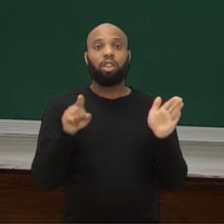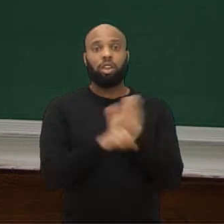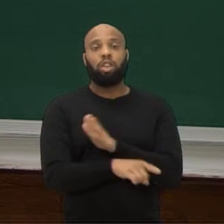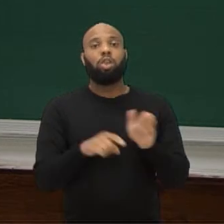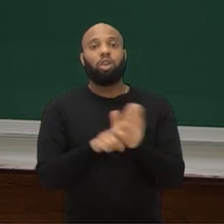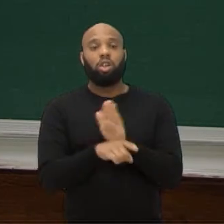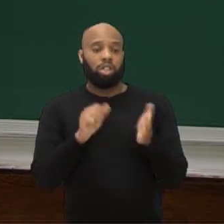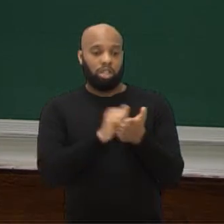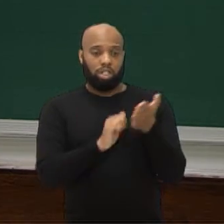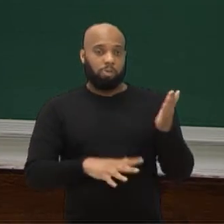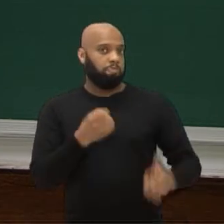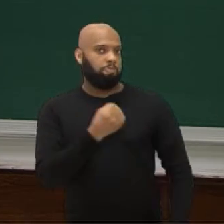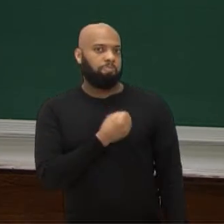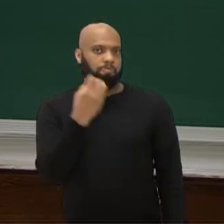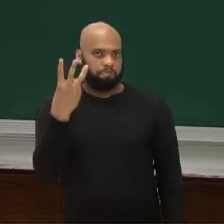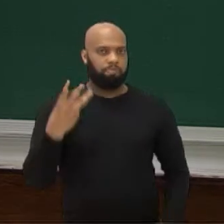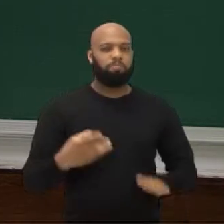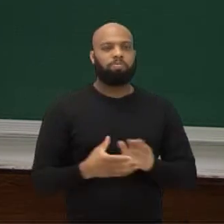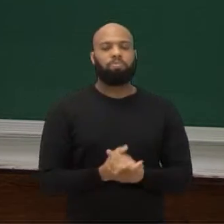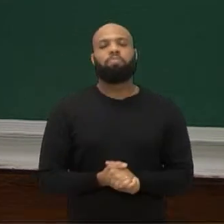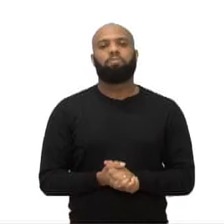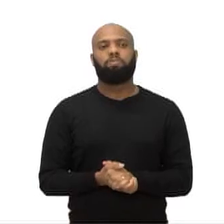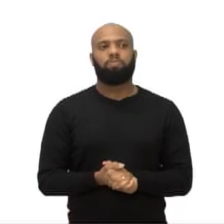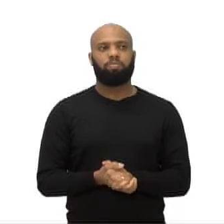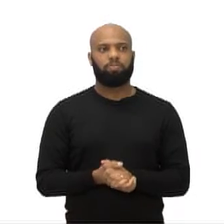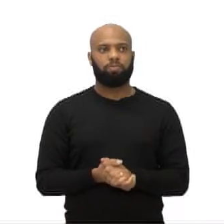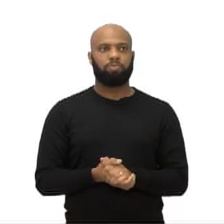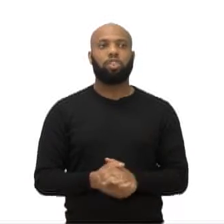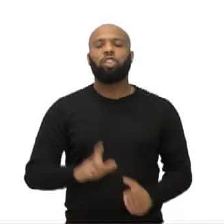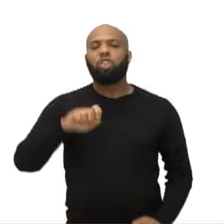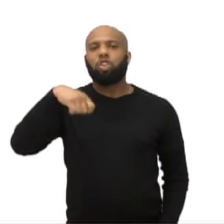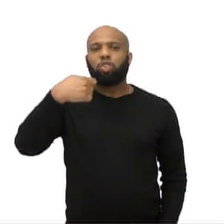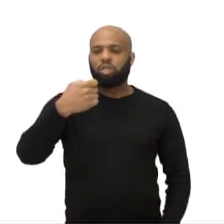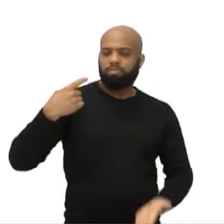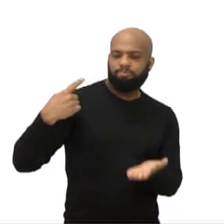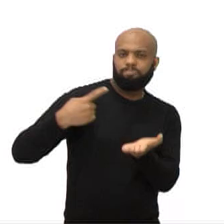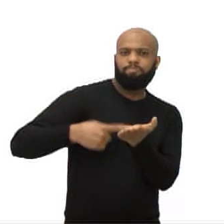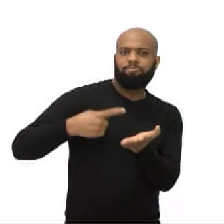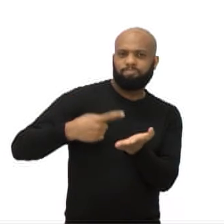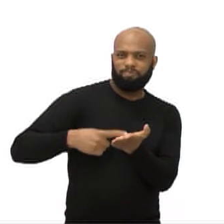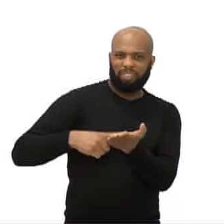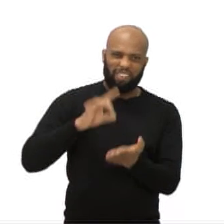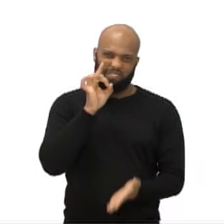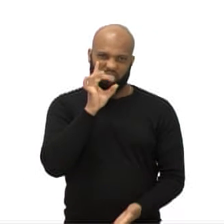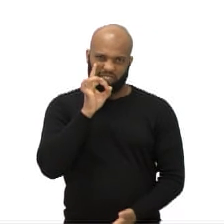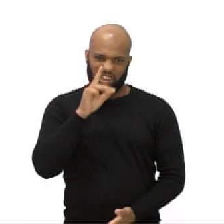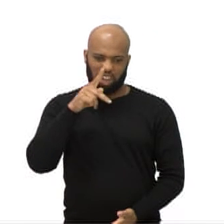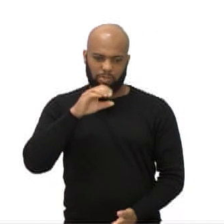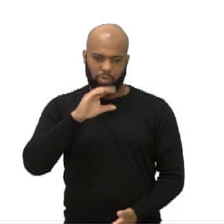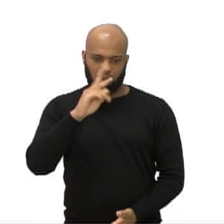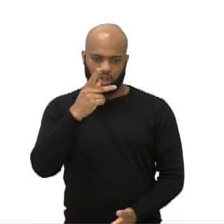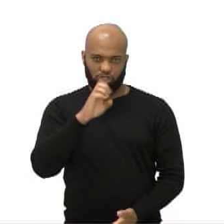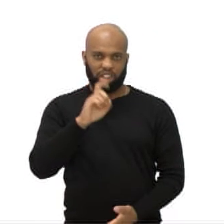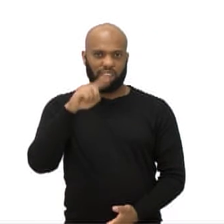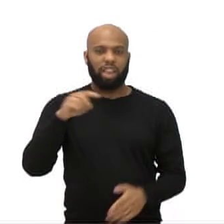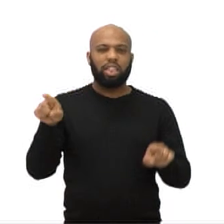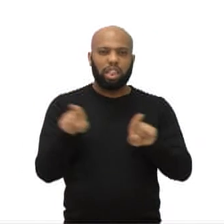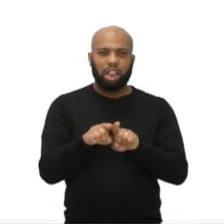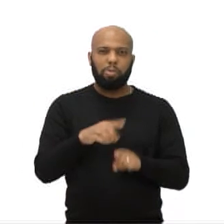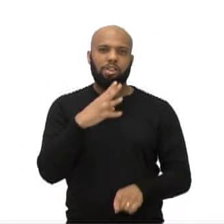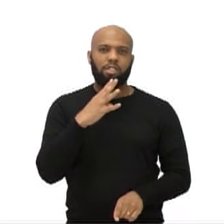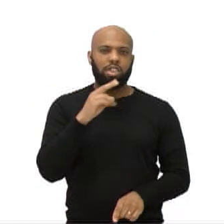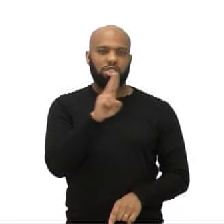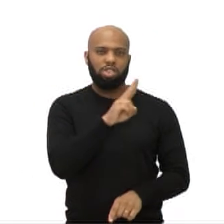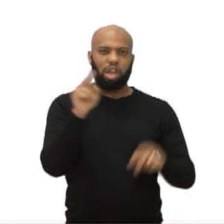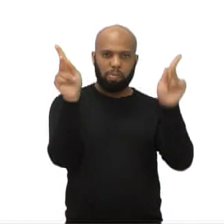E vamos agora para a nossa atividade 3. Sobre o Tratado de Ponche Verde, também conhecido como Paz Honrosa,